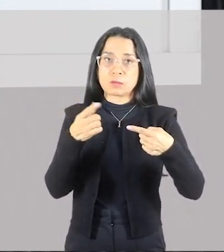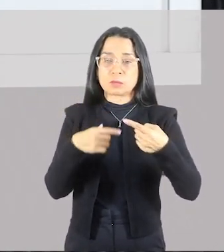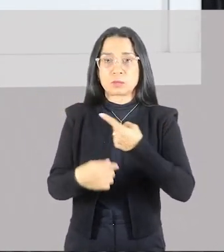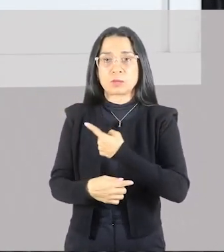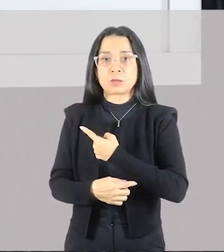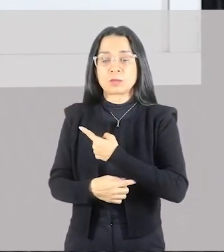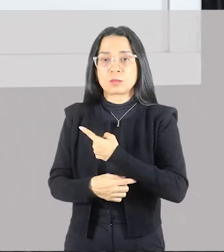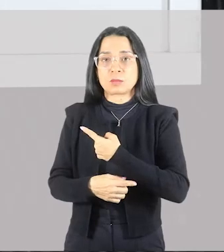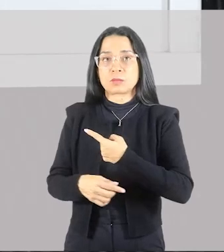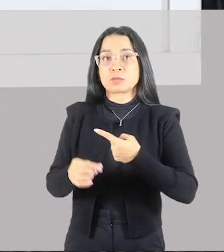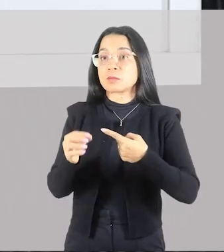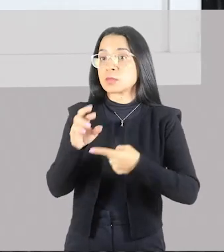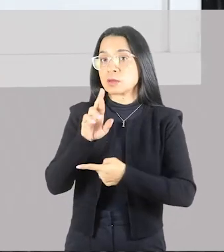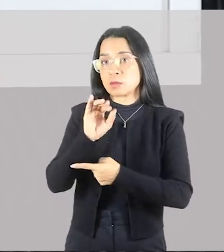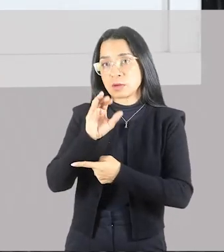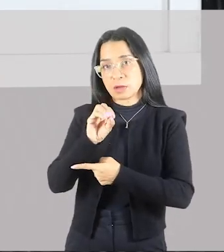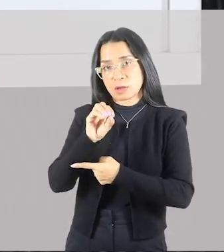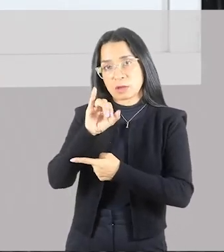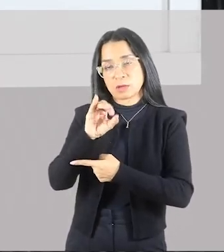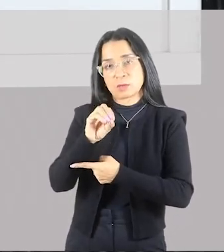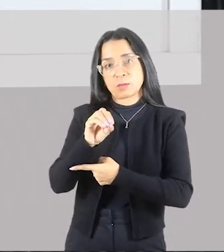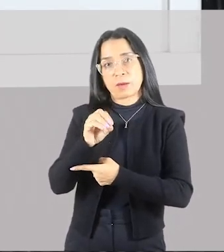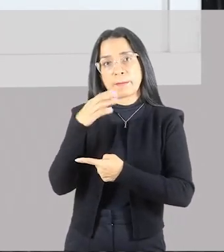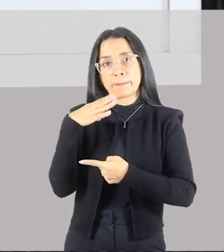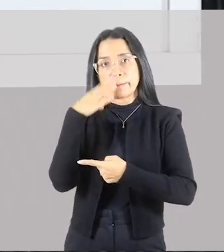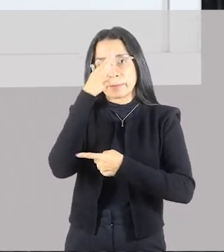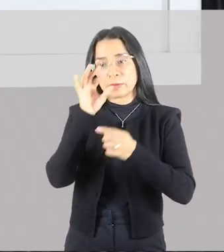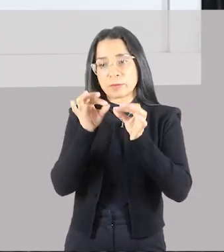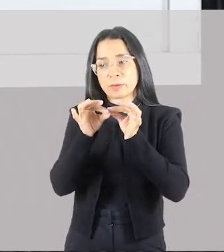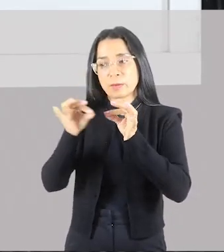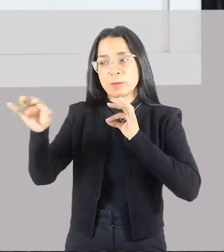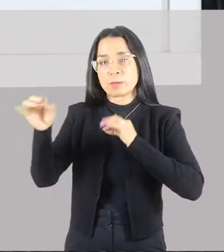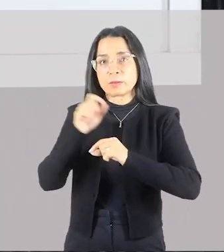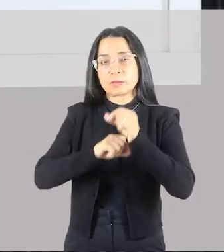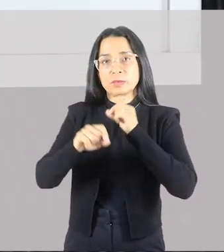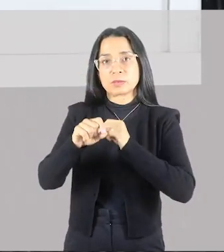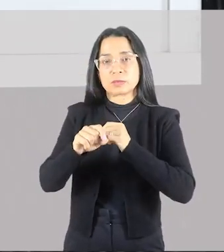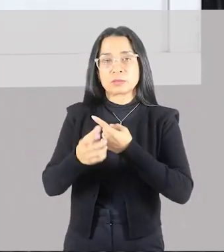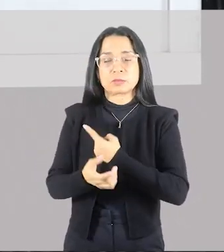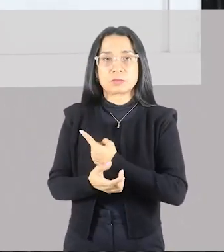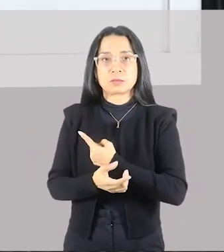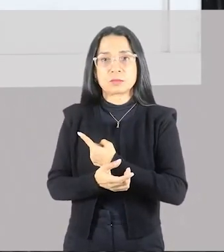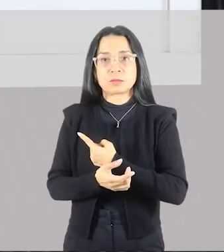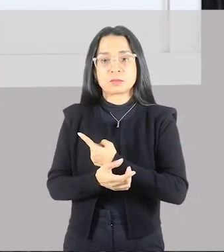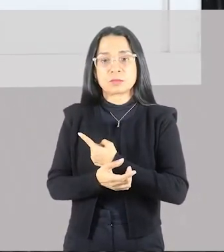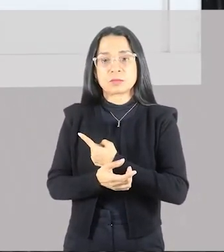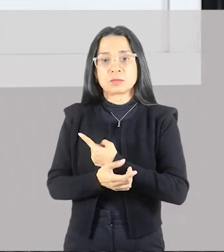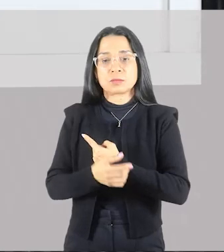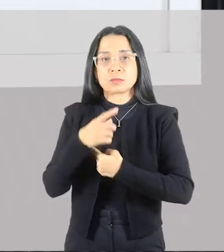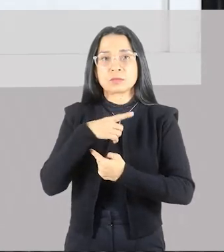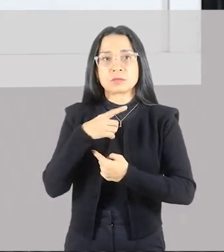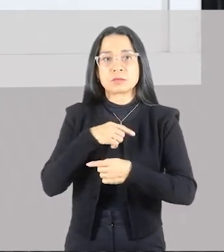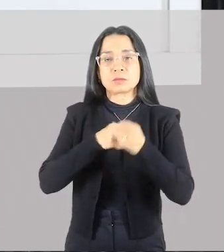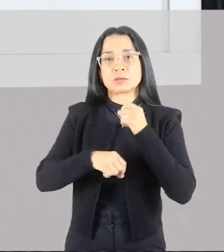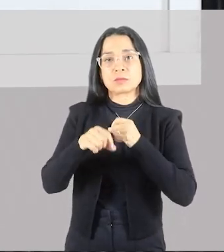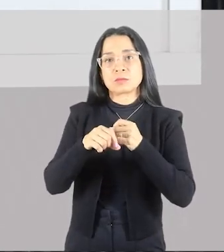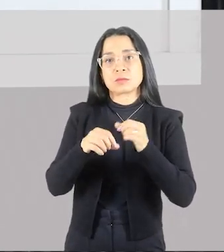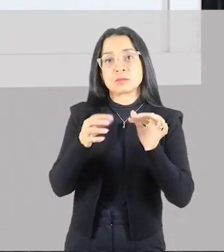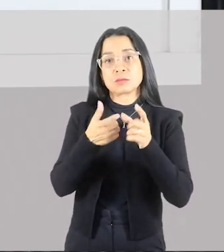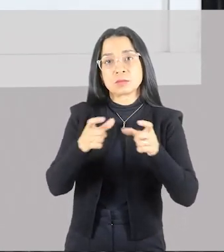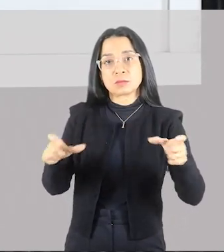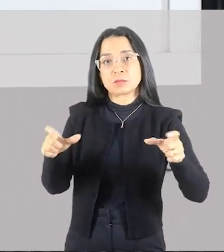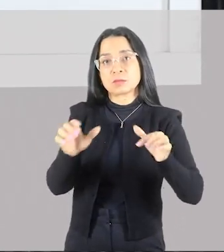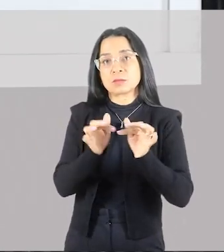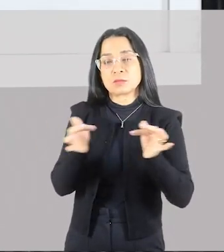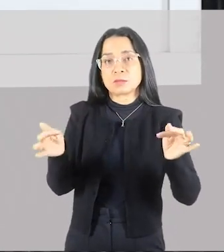da circunferência. É a principal medida do círculo, certo? Que aparece na maioria das fórmulas